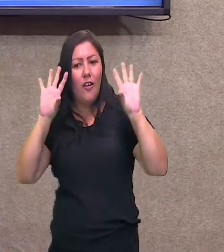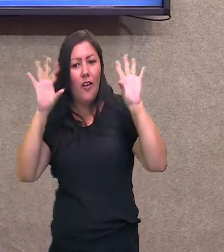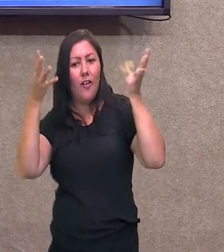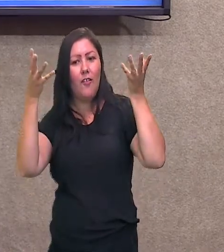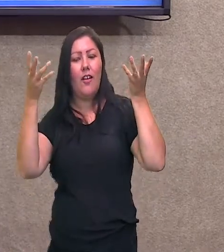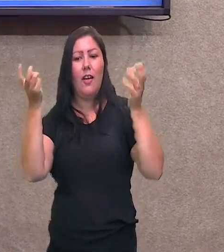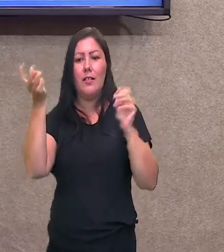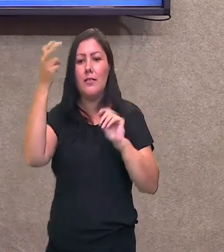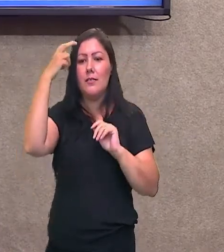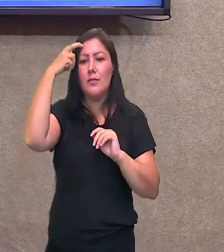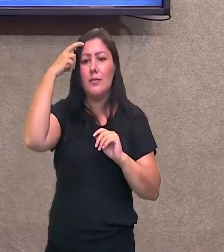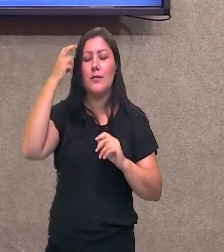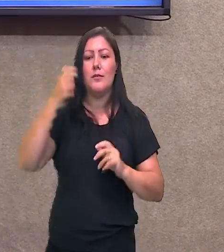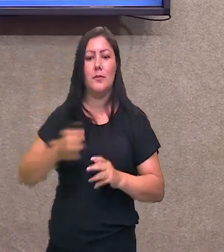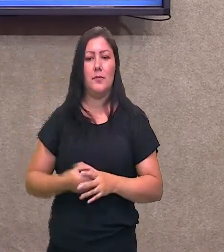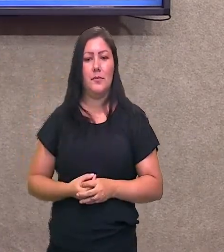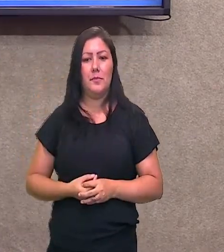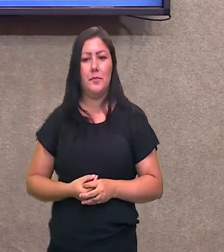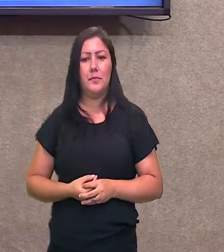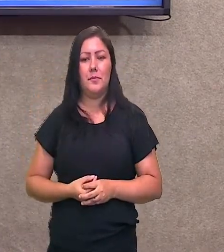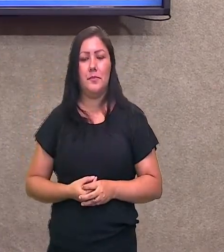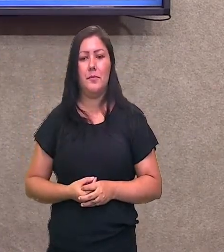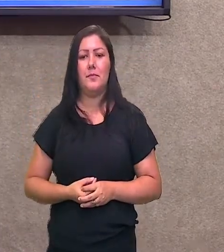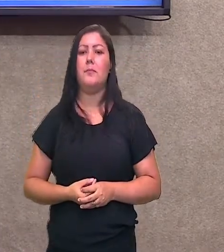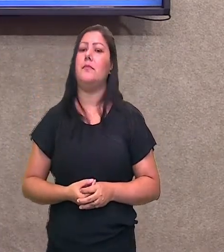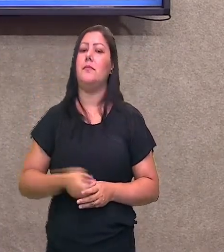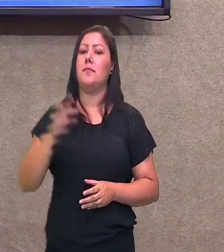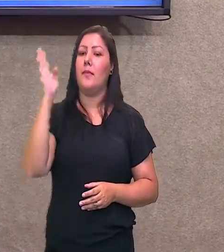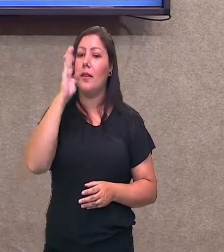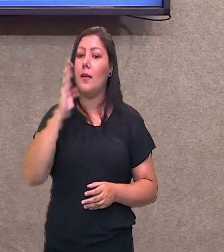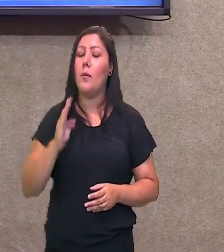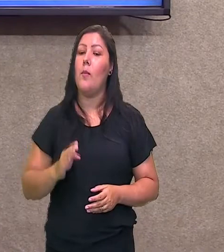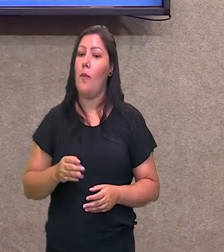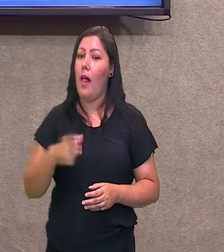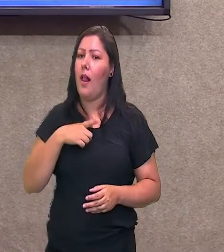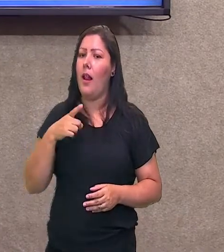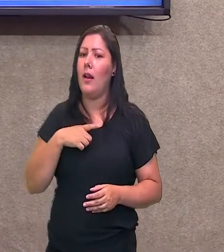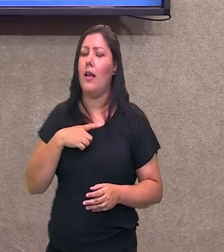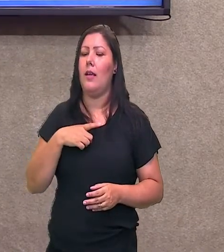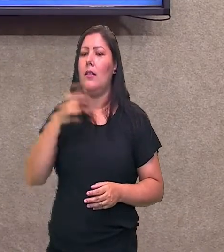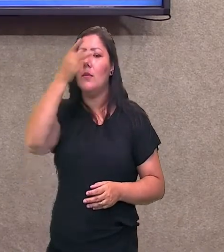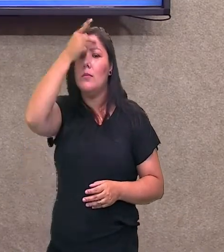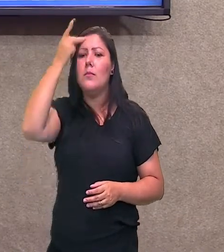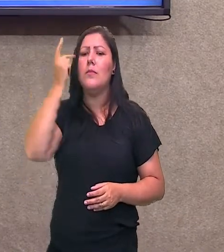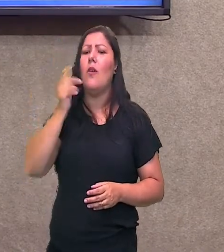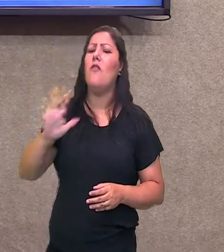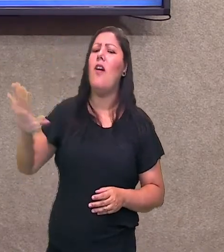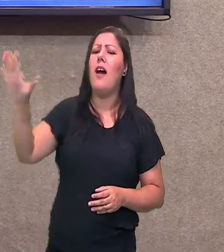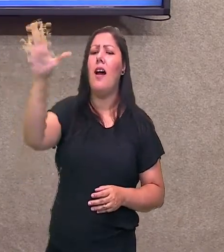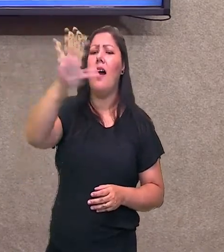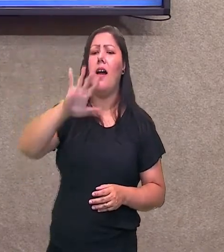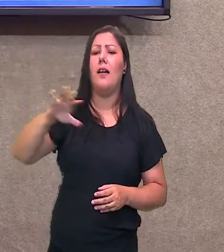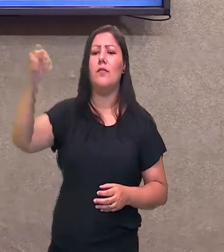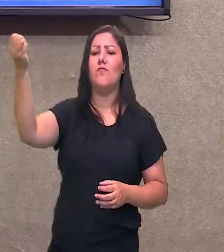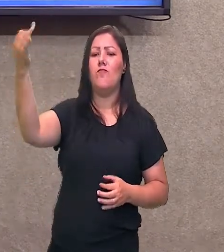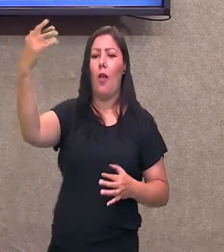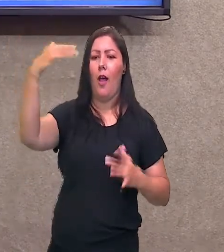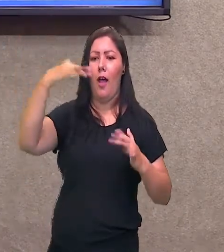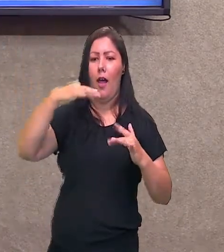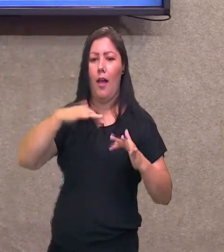não podemos esquecer que o Brasil recebe imigrantes de vários lugares do mundo. E